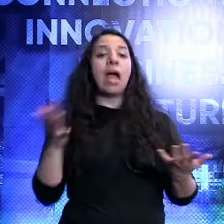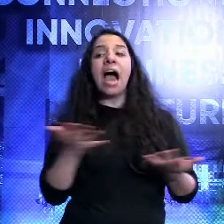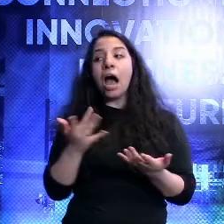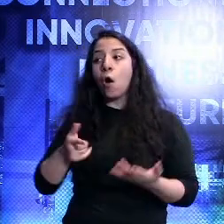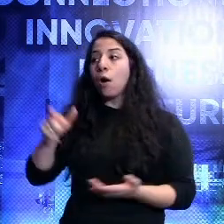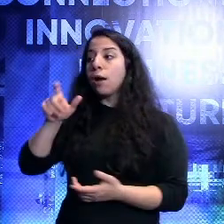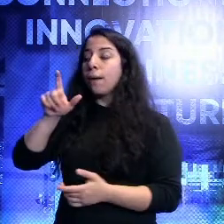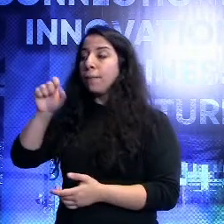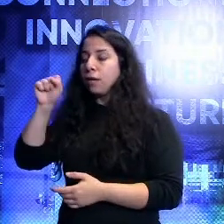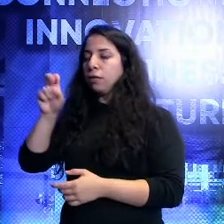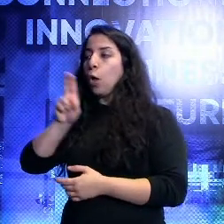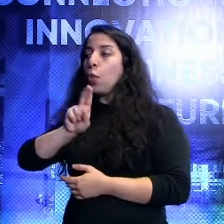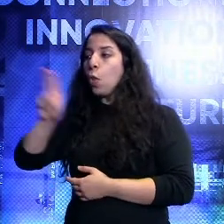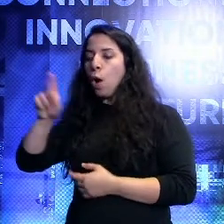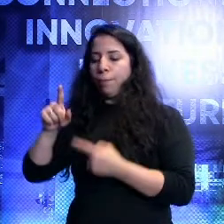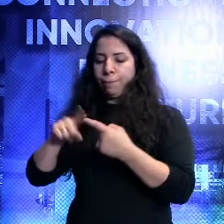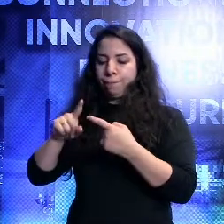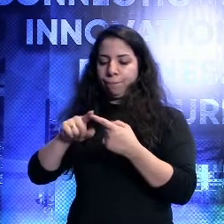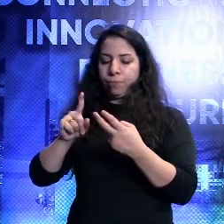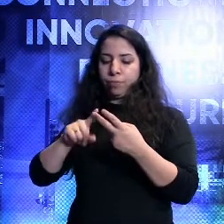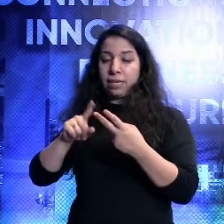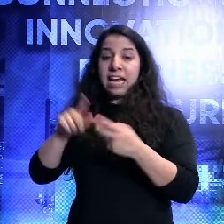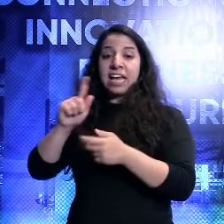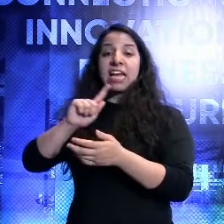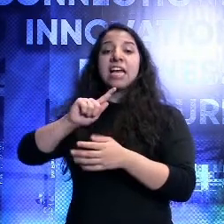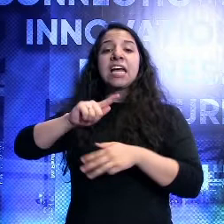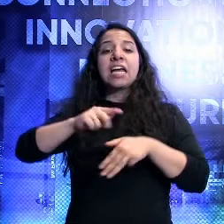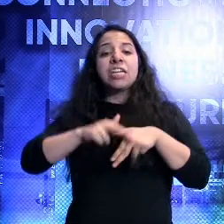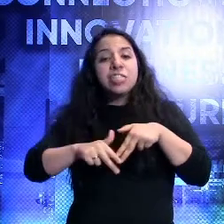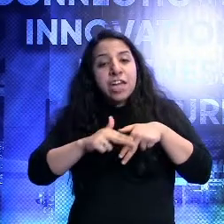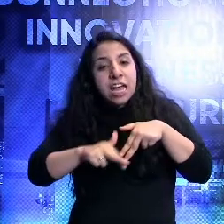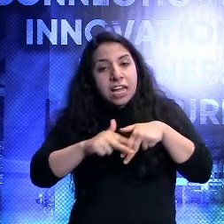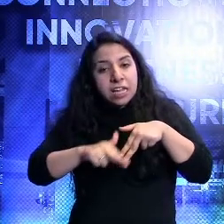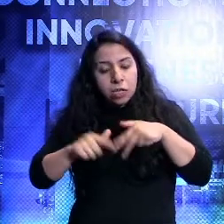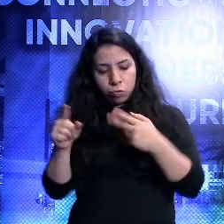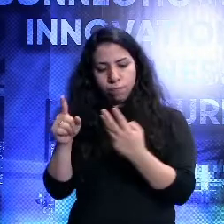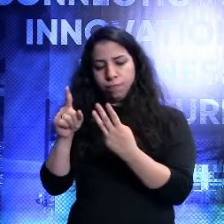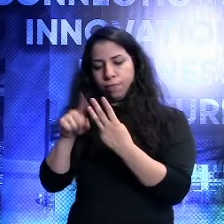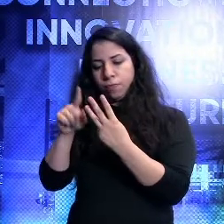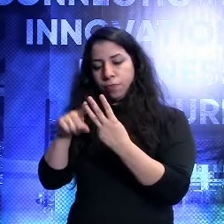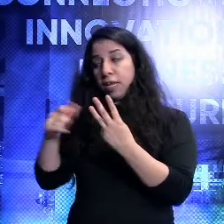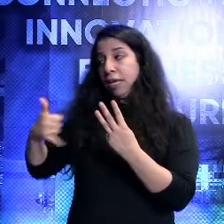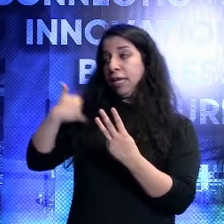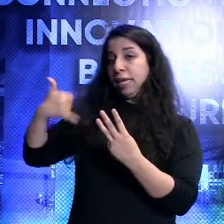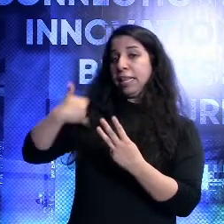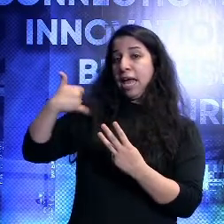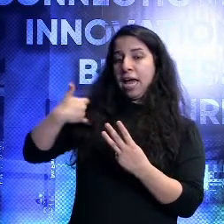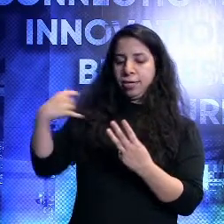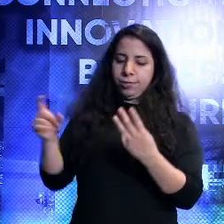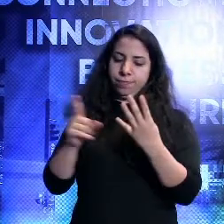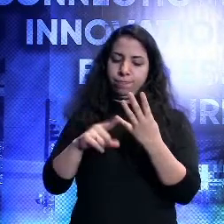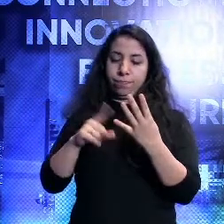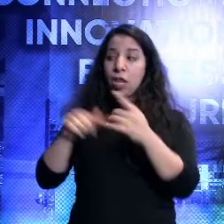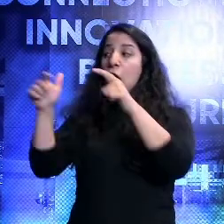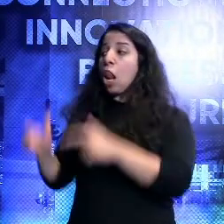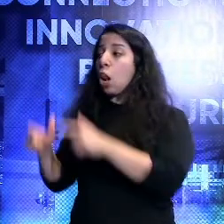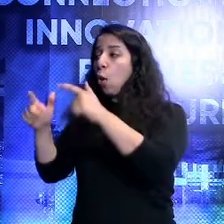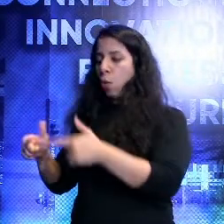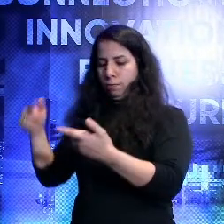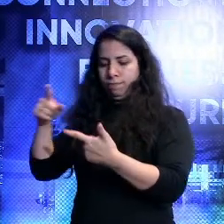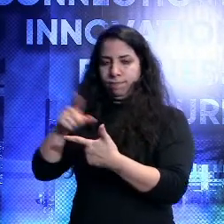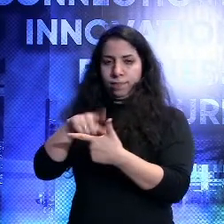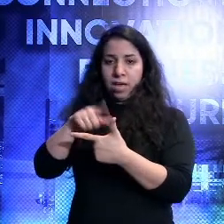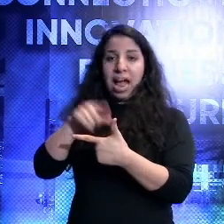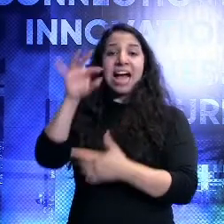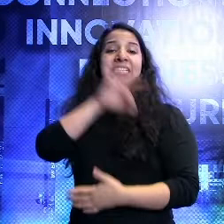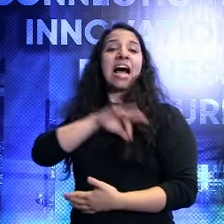tem gênero, a gente tem idade, a gente tem localização, ticket médio, renda, e etc, etc e tal. Cada